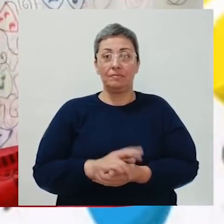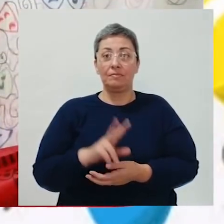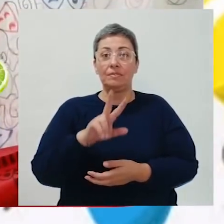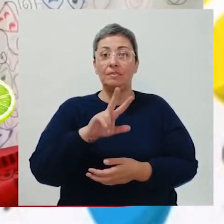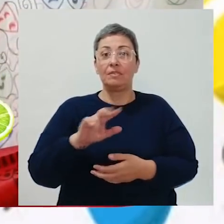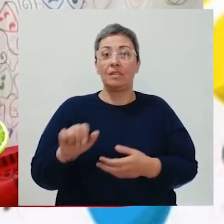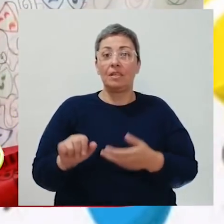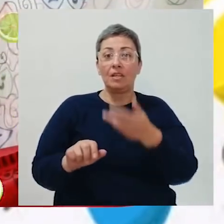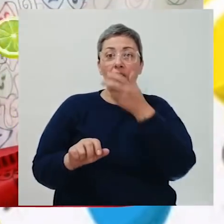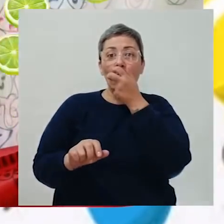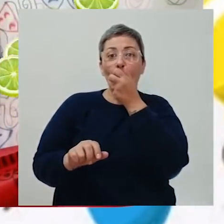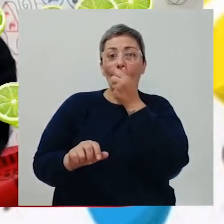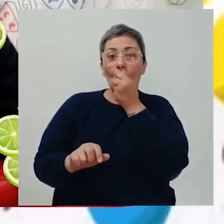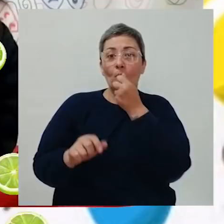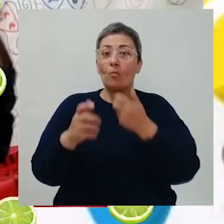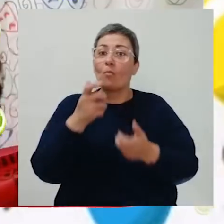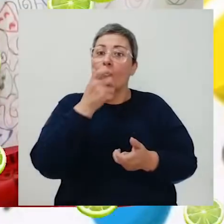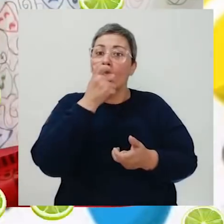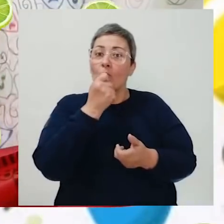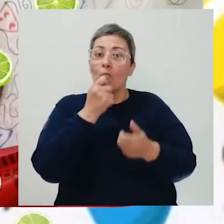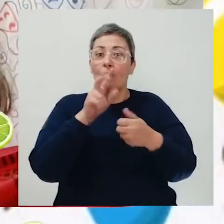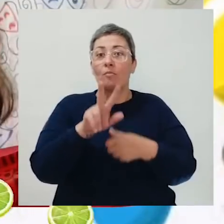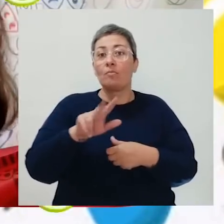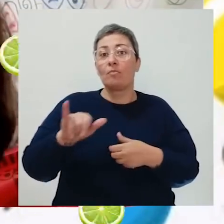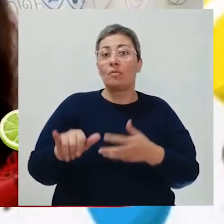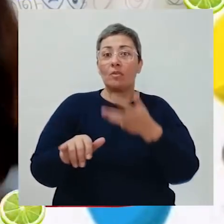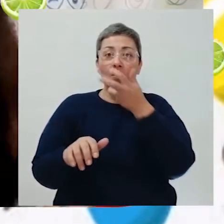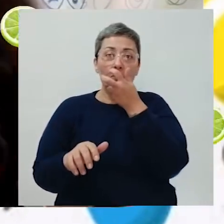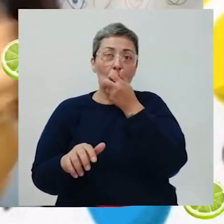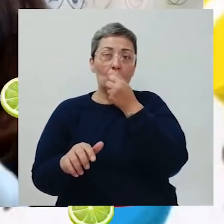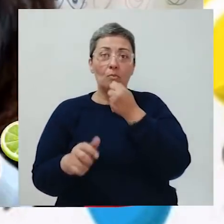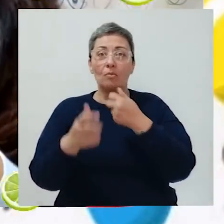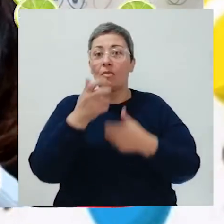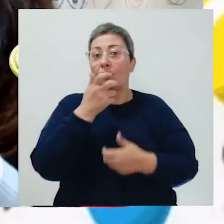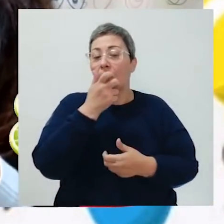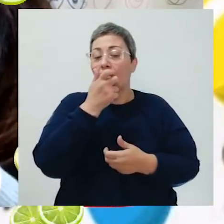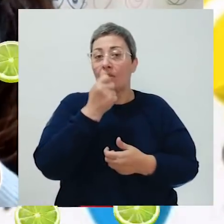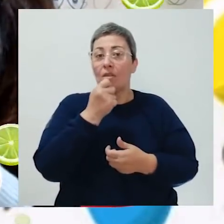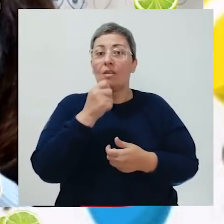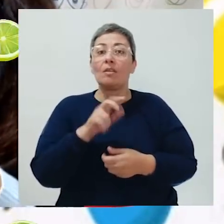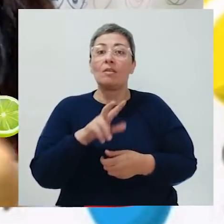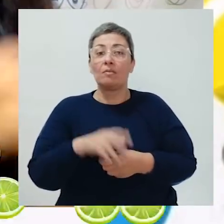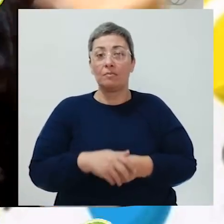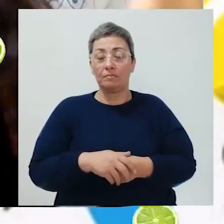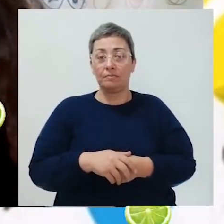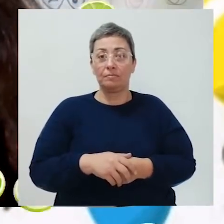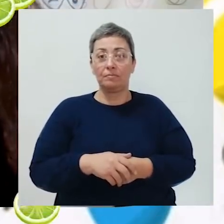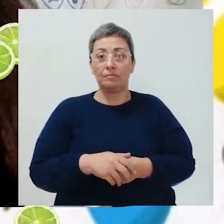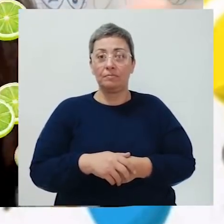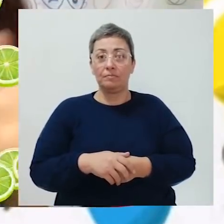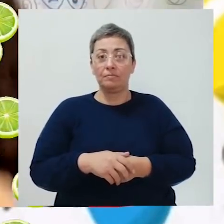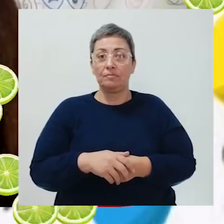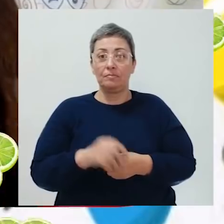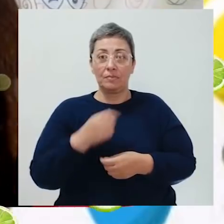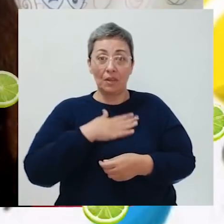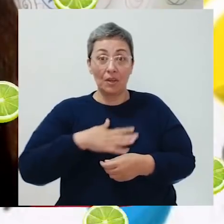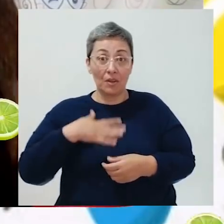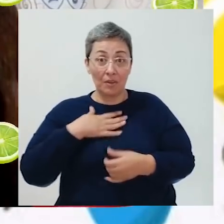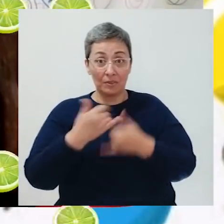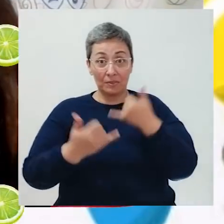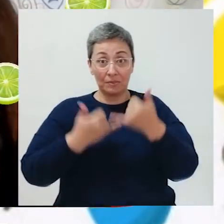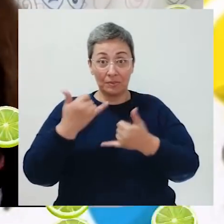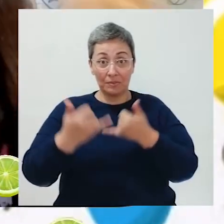vai limão, vai limão, vai limãozinho, vai limão, vai limão, vai limãozinho. Gostou